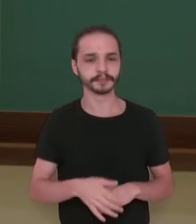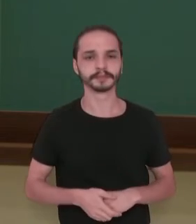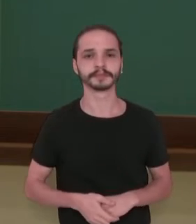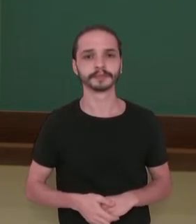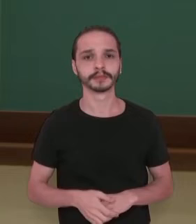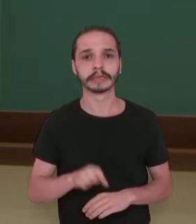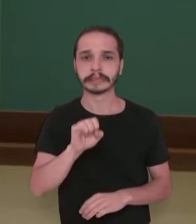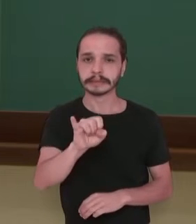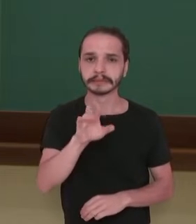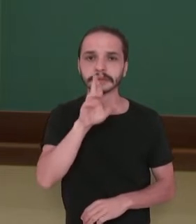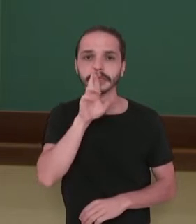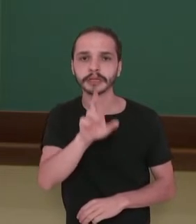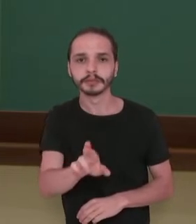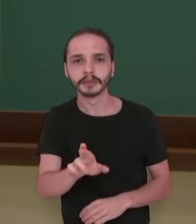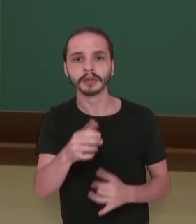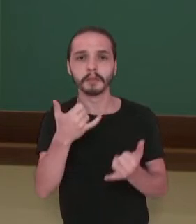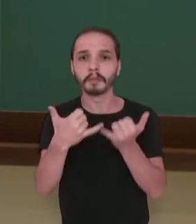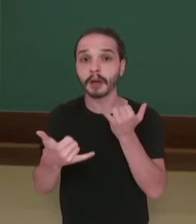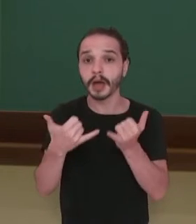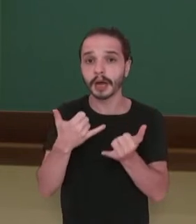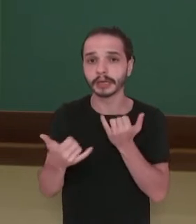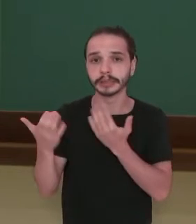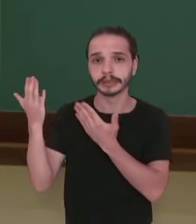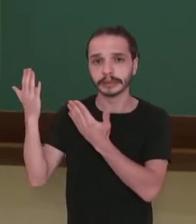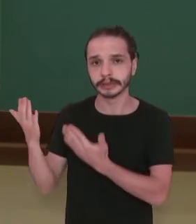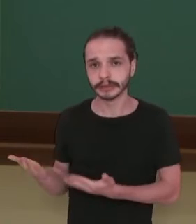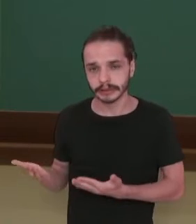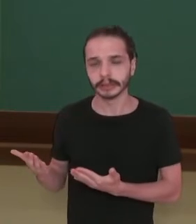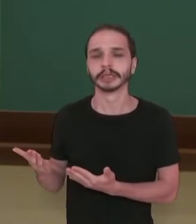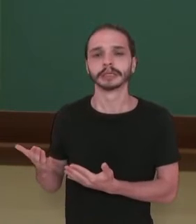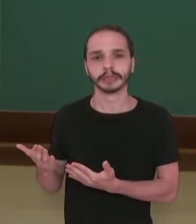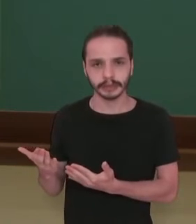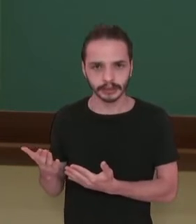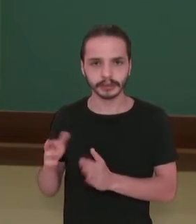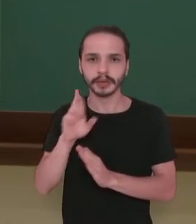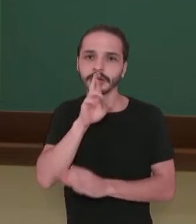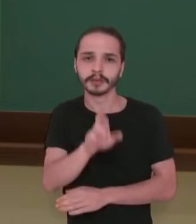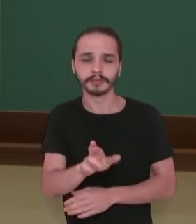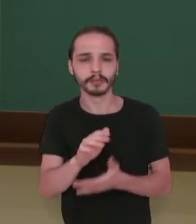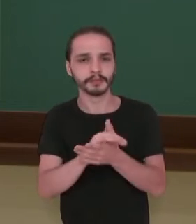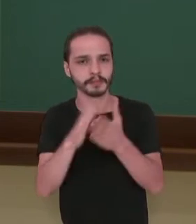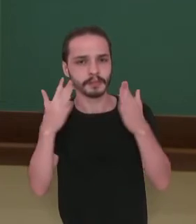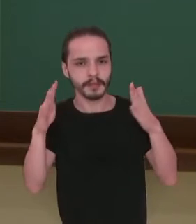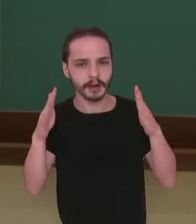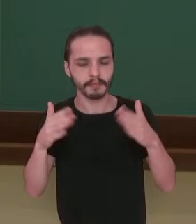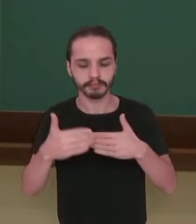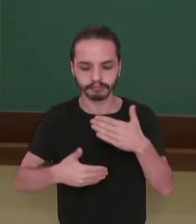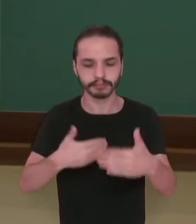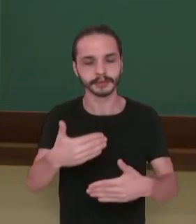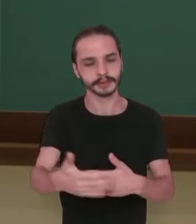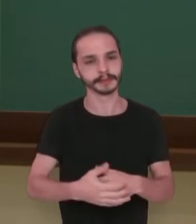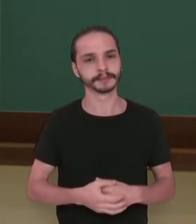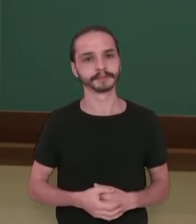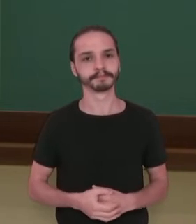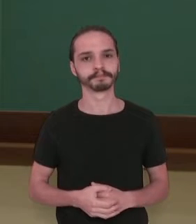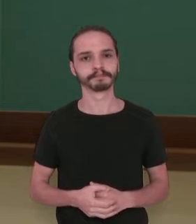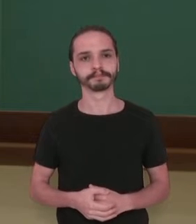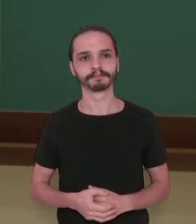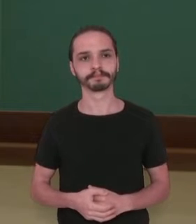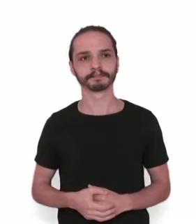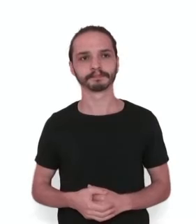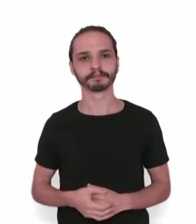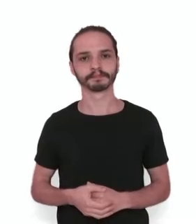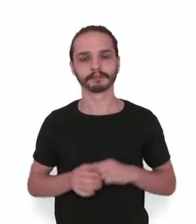responderam algo que veio ao encontro, né, da nossa proposta de resposta, parabéns, estão no caminho certo. Continuando